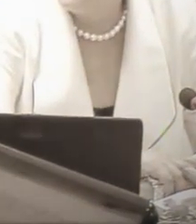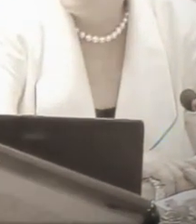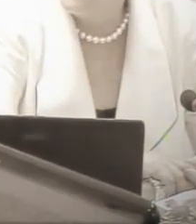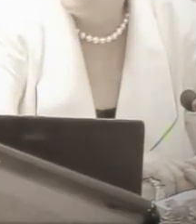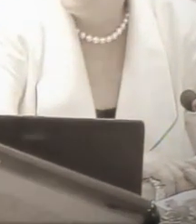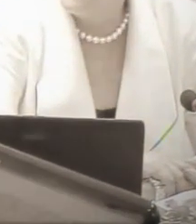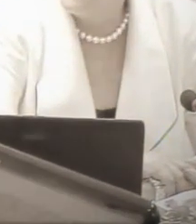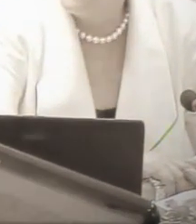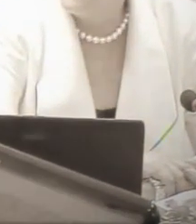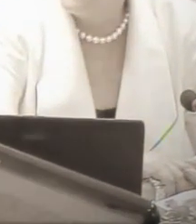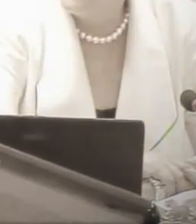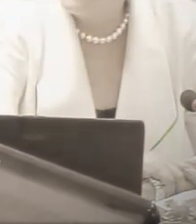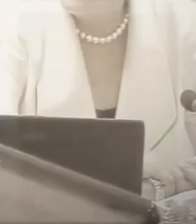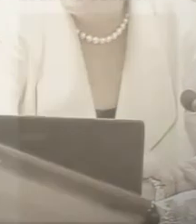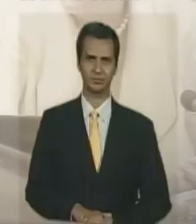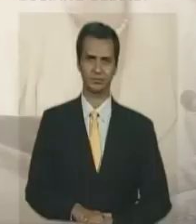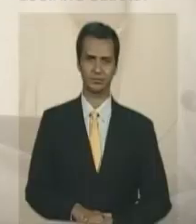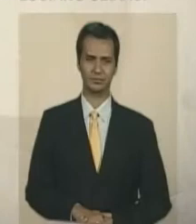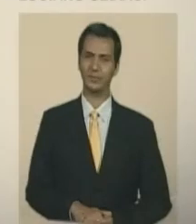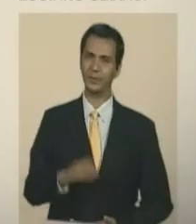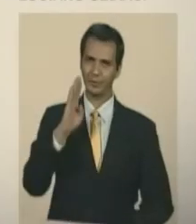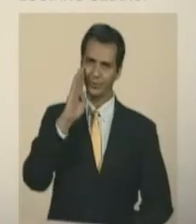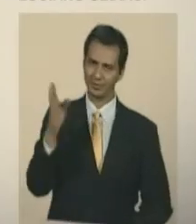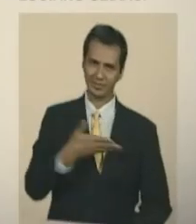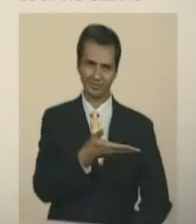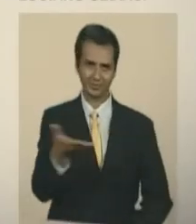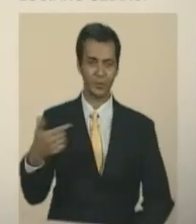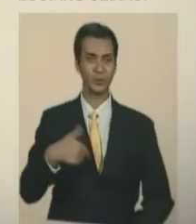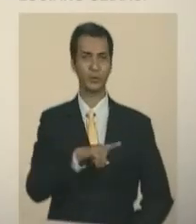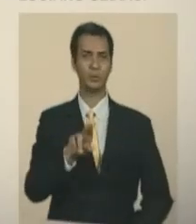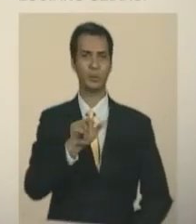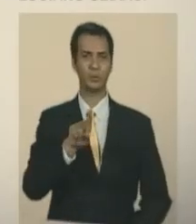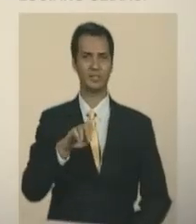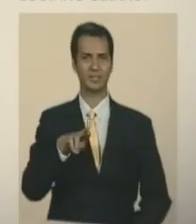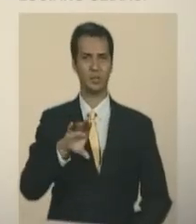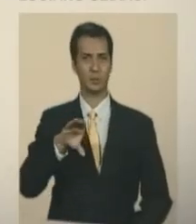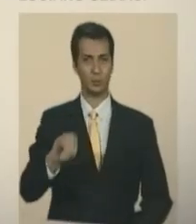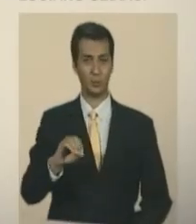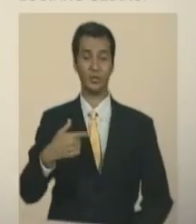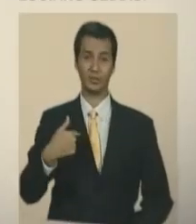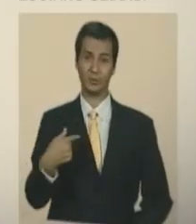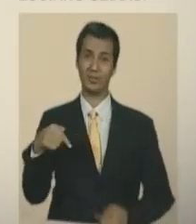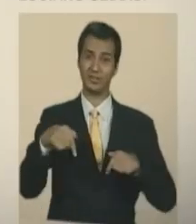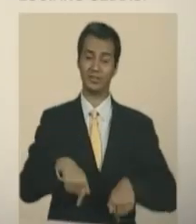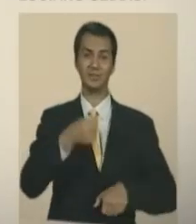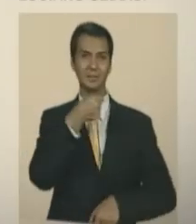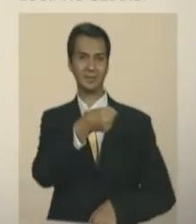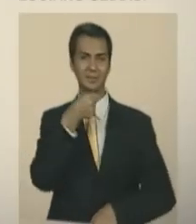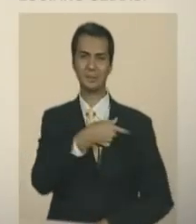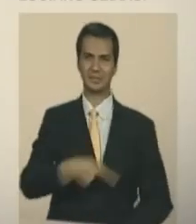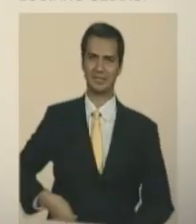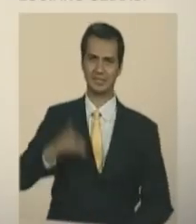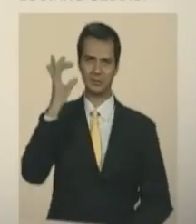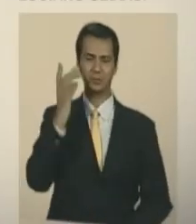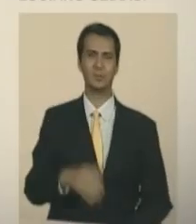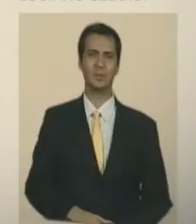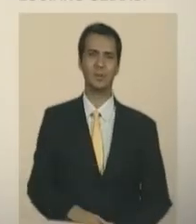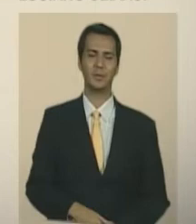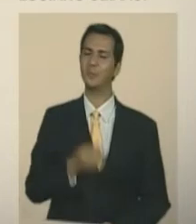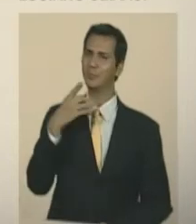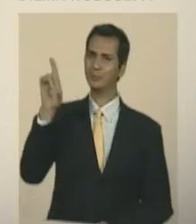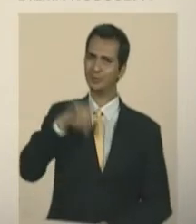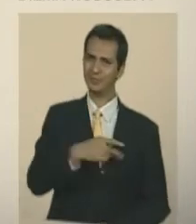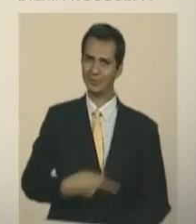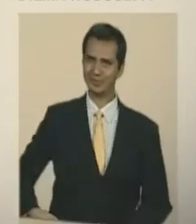café com a Presidenta Olá amigos eu sou Luciano Seixas estou aqui para mais um café com a presidenta Dilma Bom dia